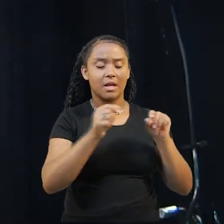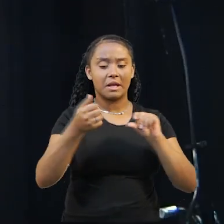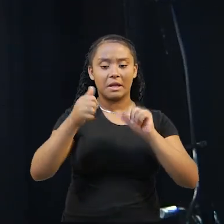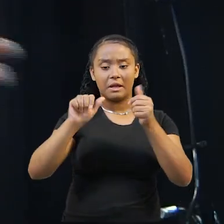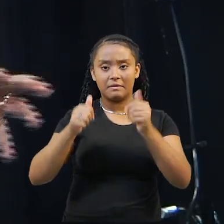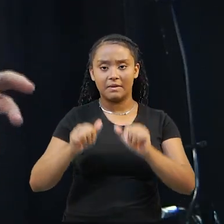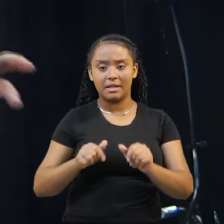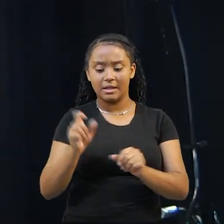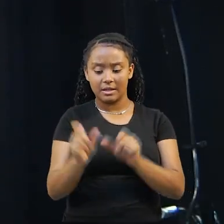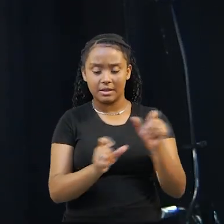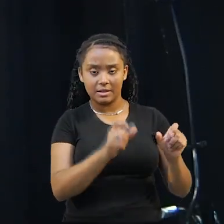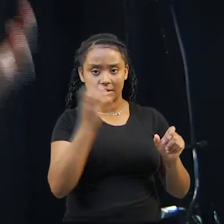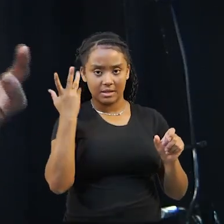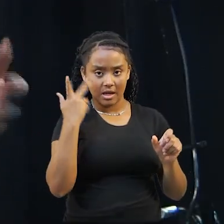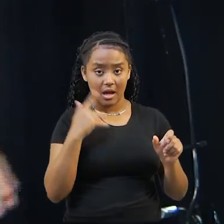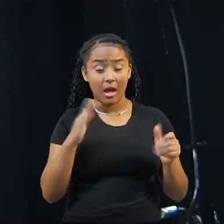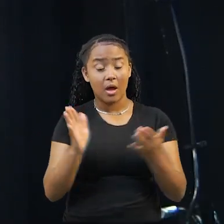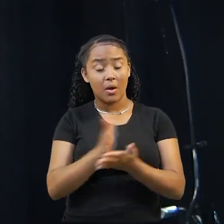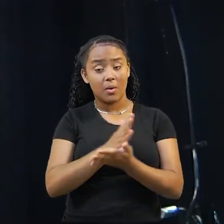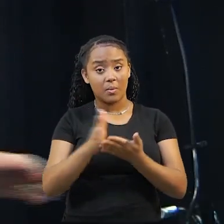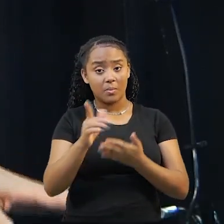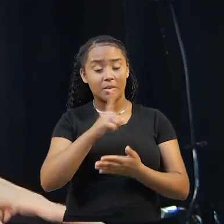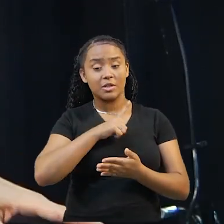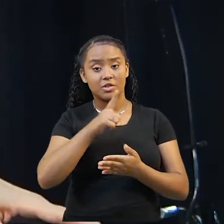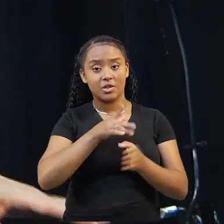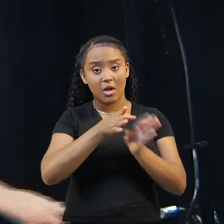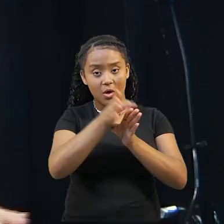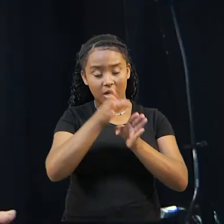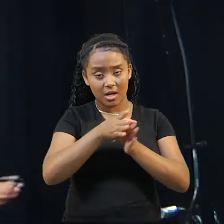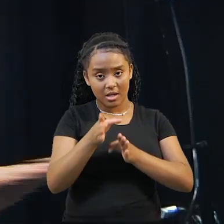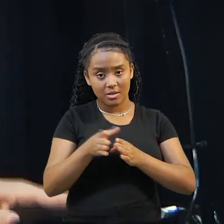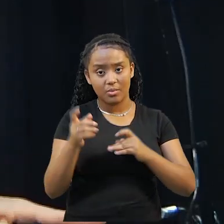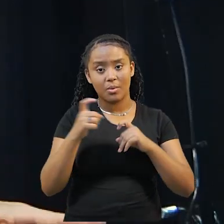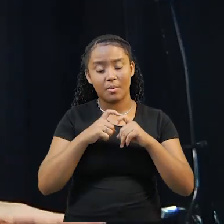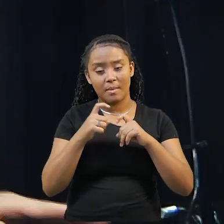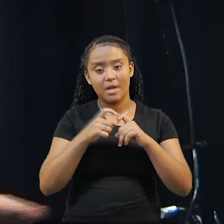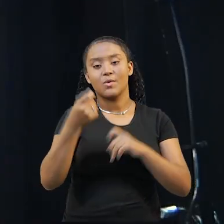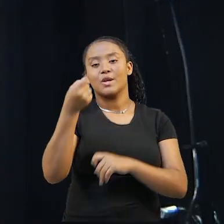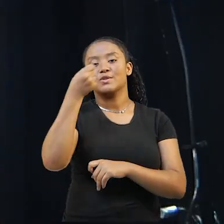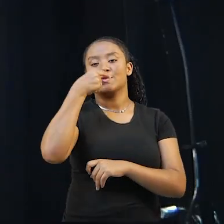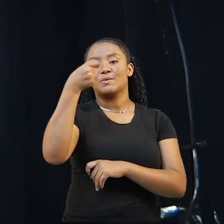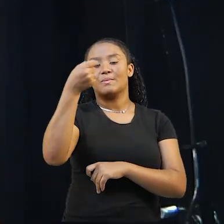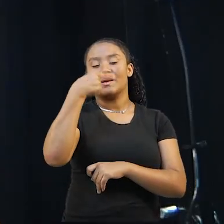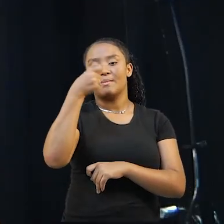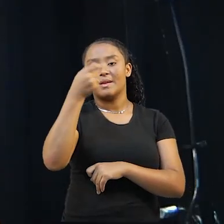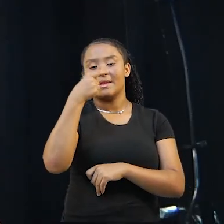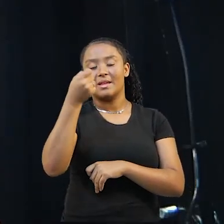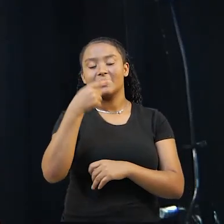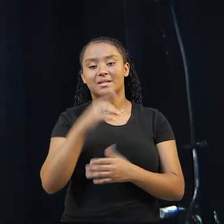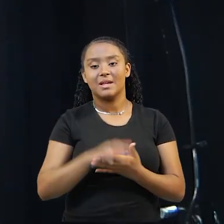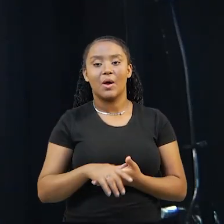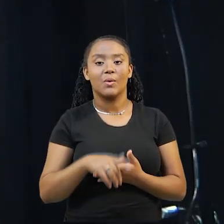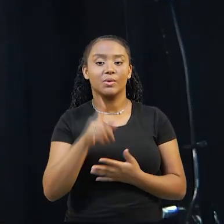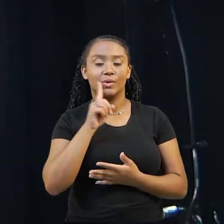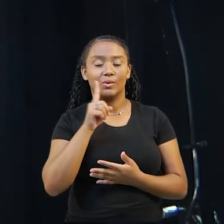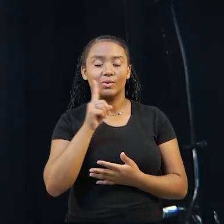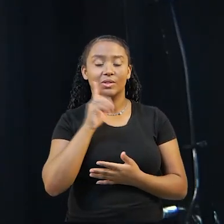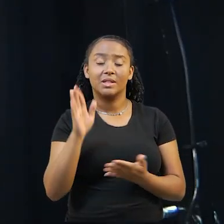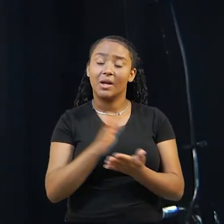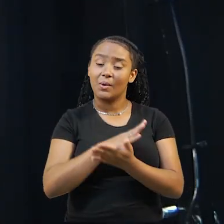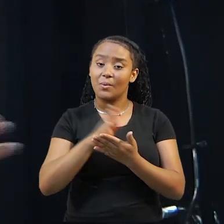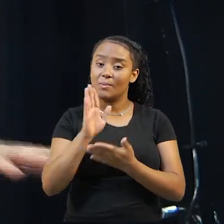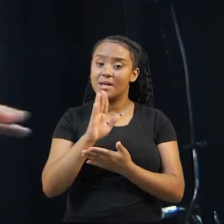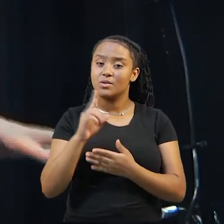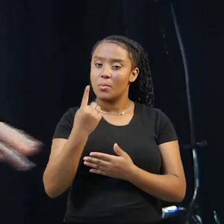avaliamos as crianças. Algumas recebiam ainda por orientação do médico a suplementação diária e outras já estavam na suplementação